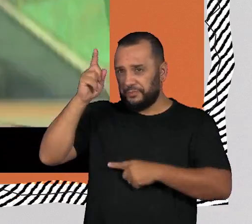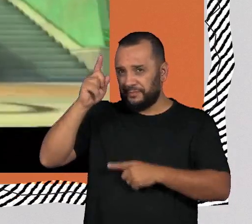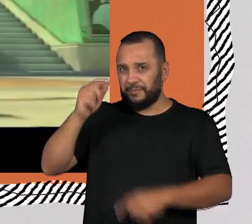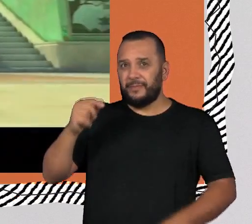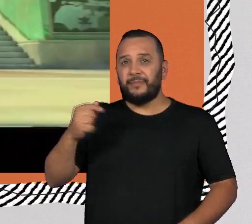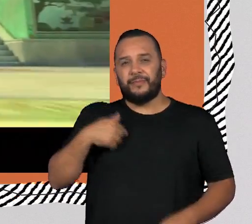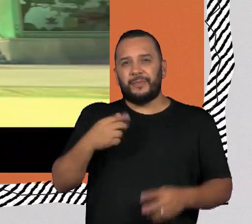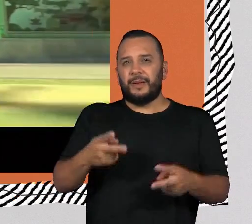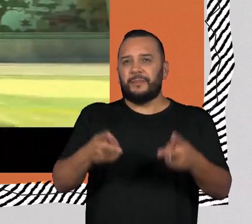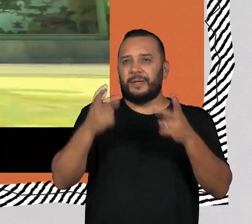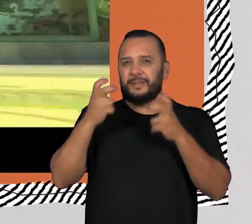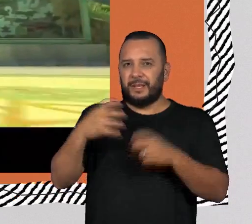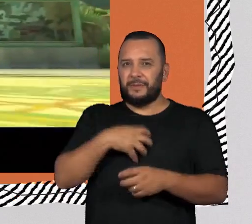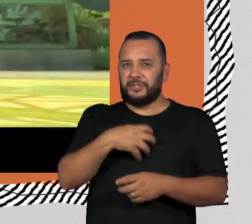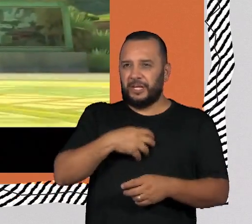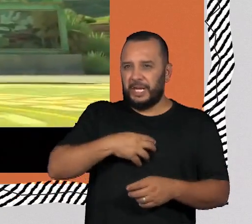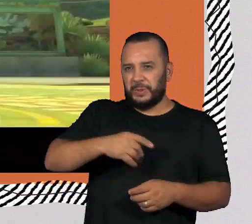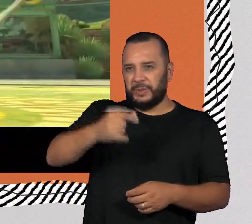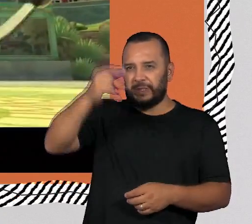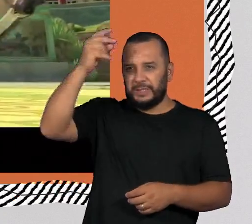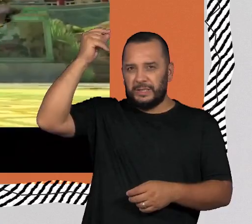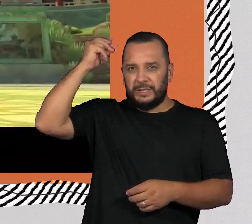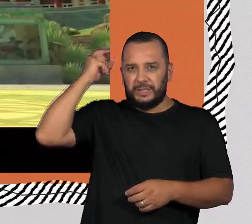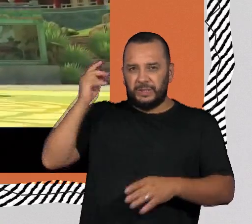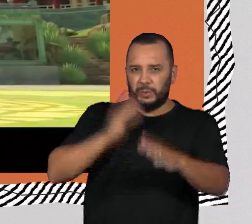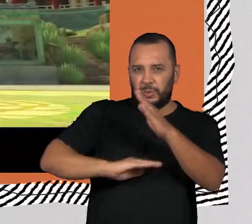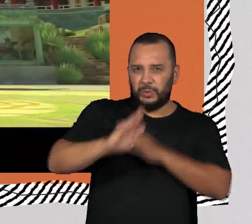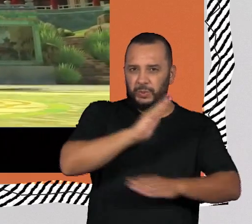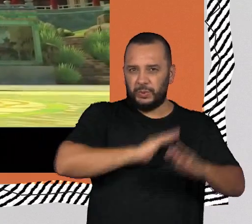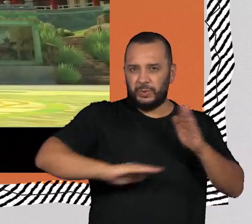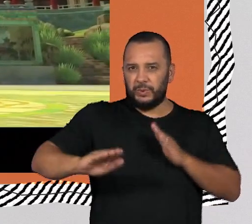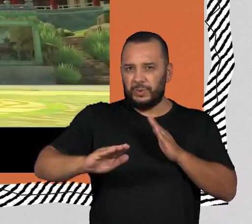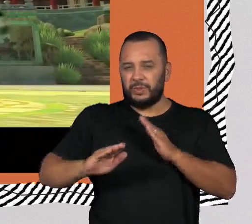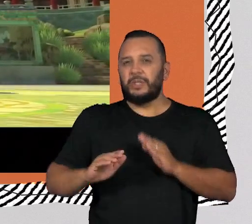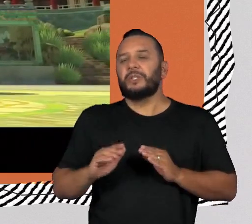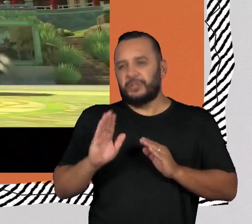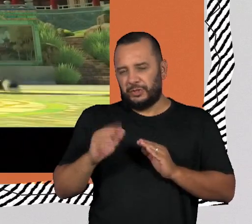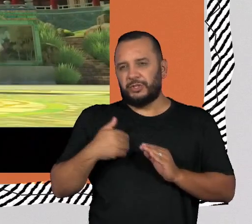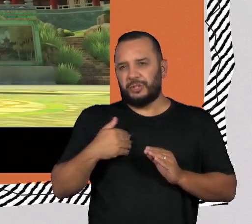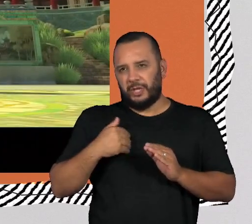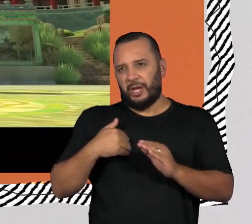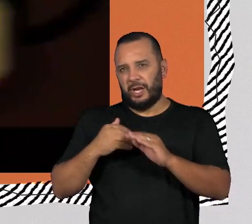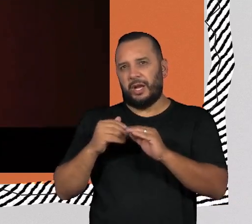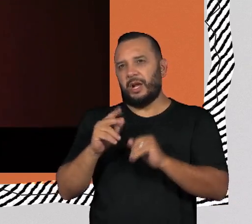Observe os antigos estilos de Kung Fu,